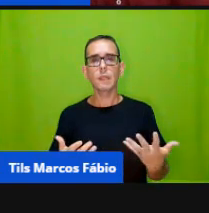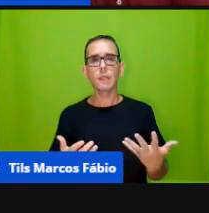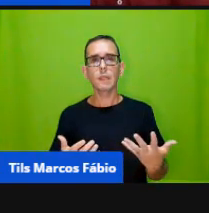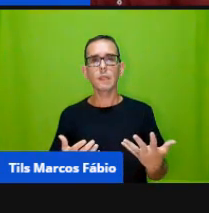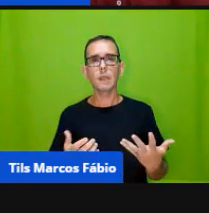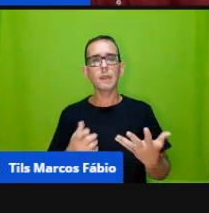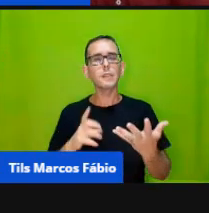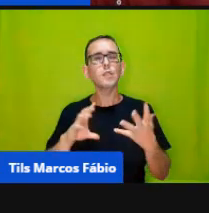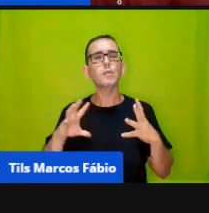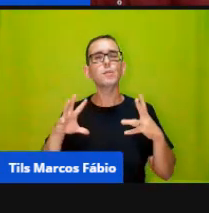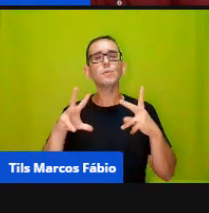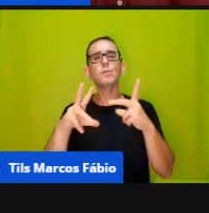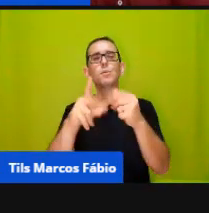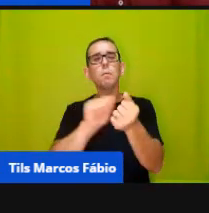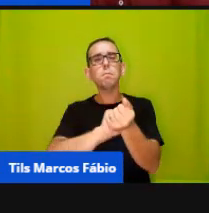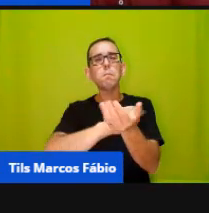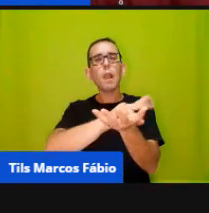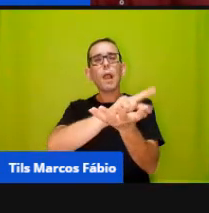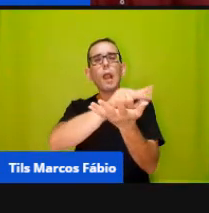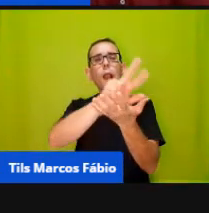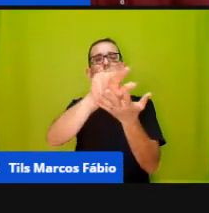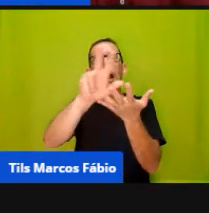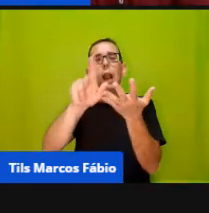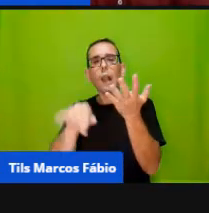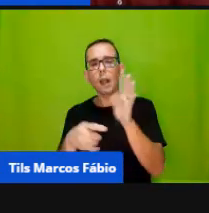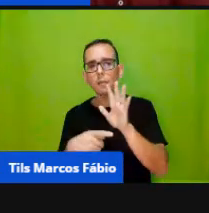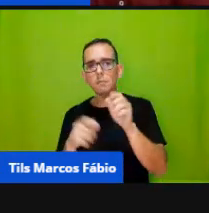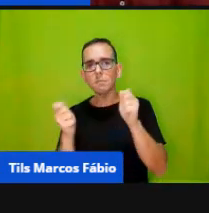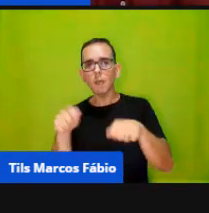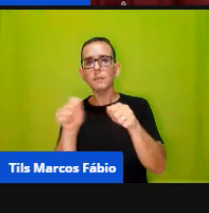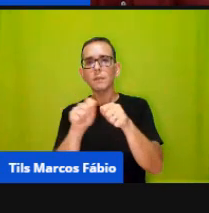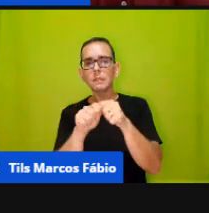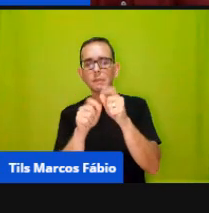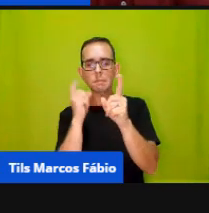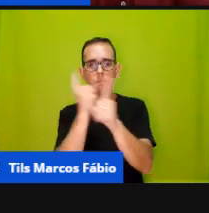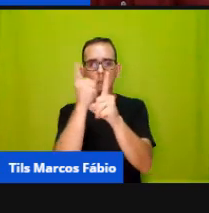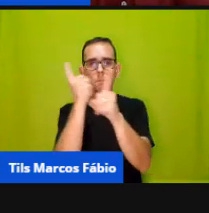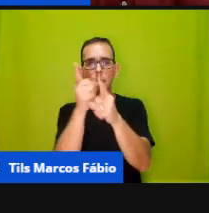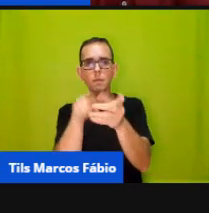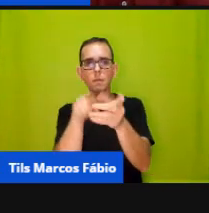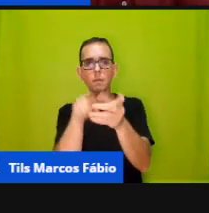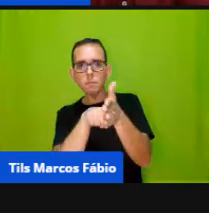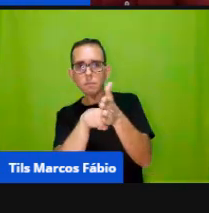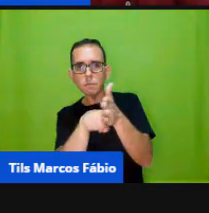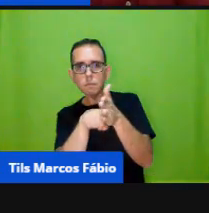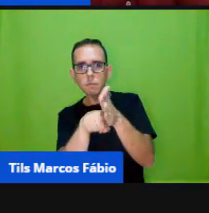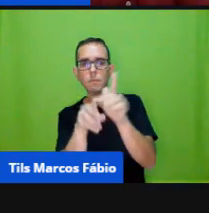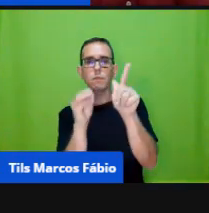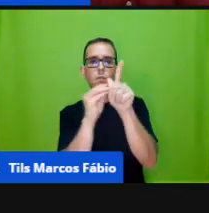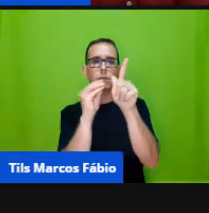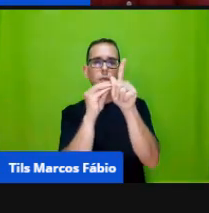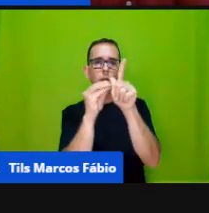mais distintas e que mais vão aparecer, se você fizer uma pesquisa aí no Dr. Google,